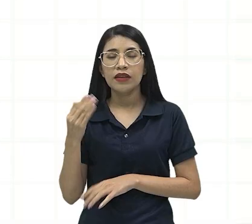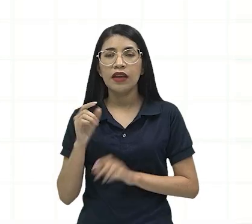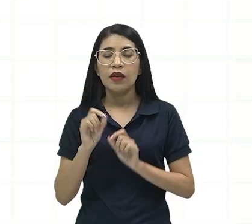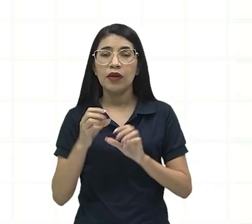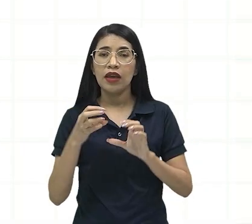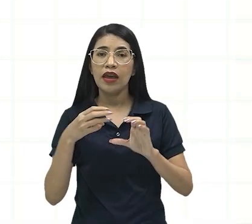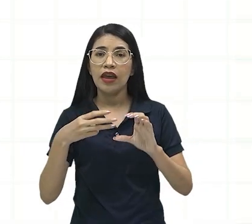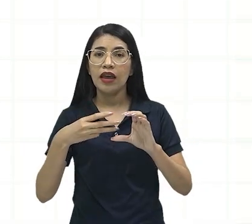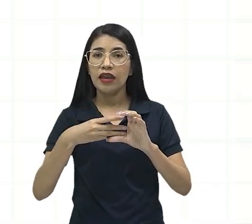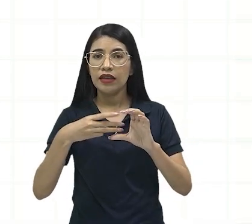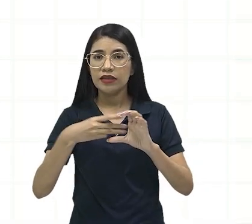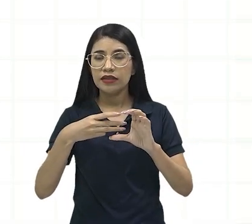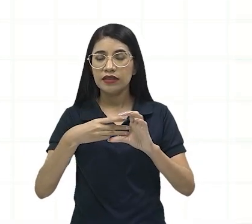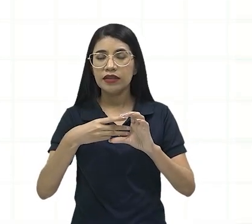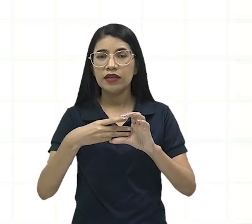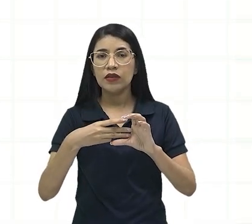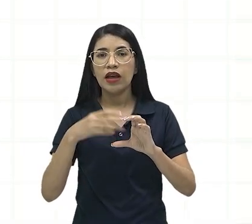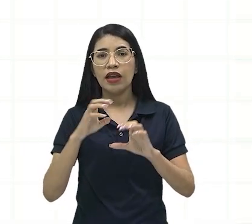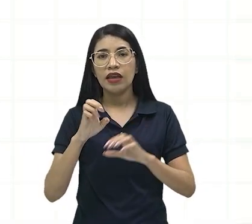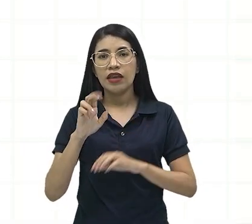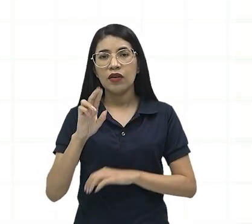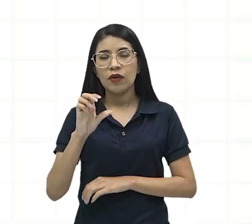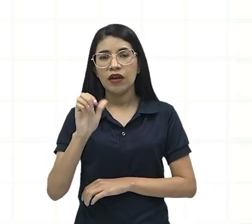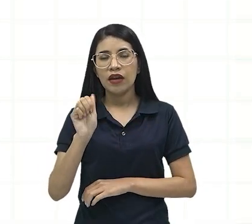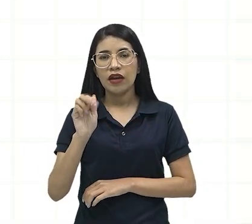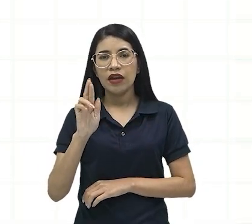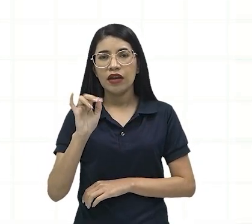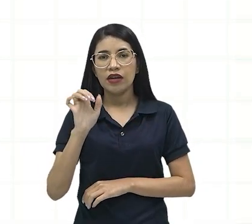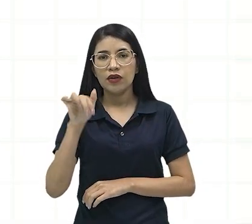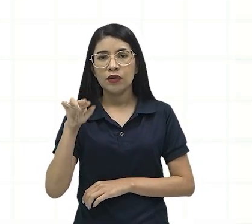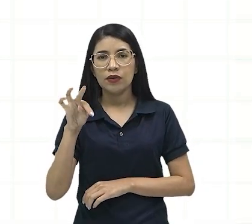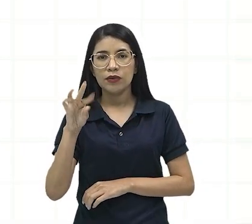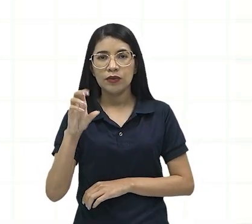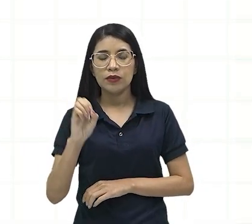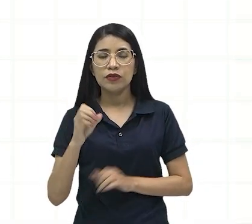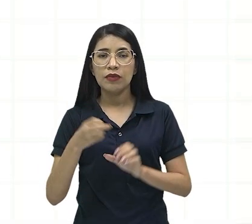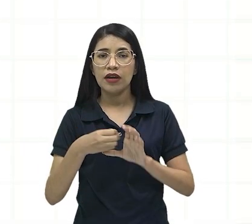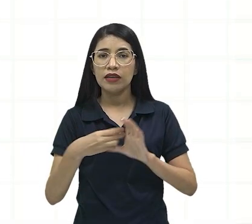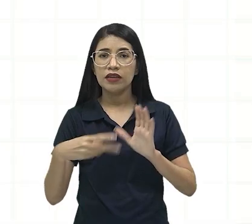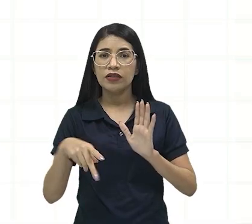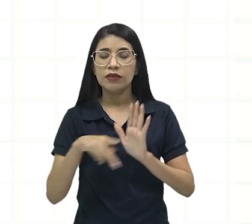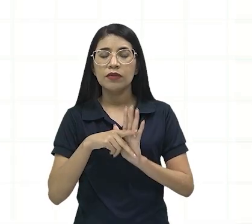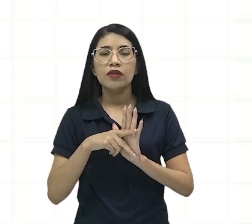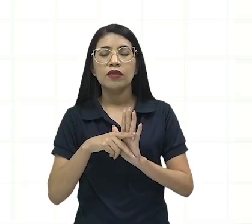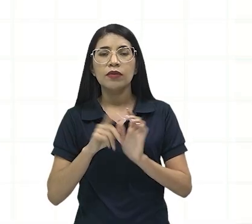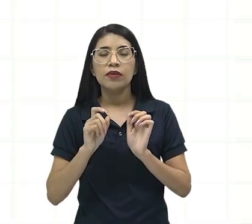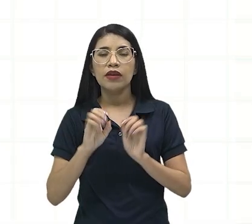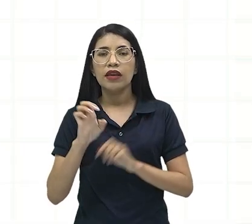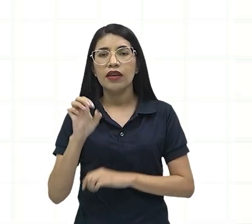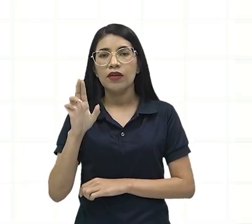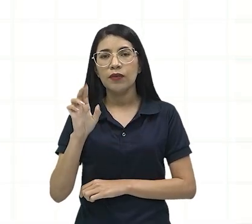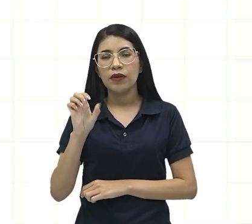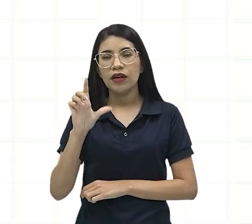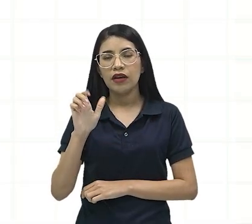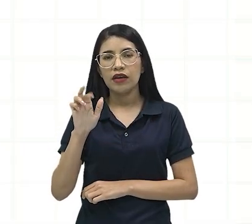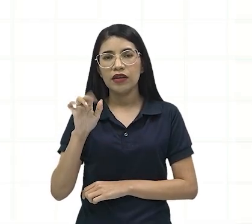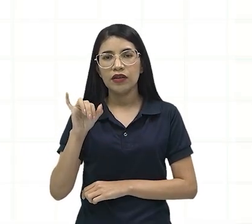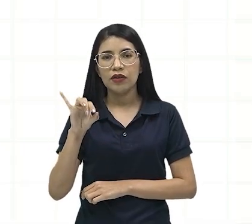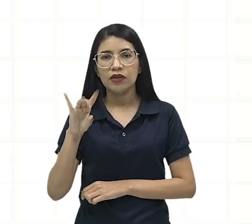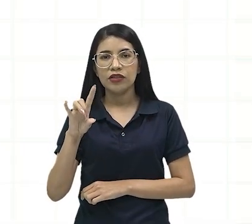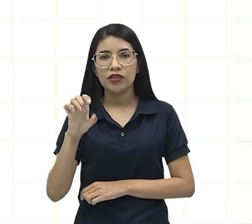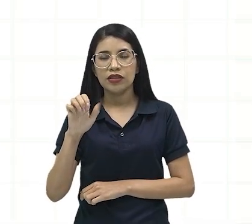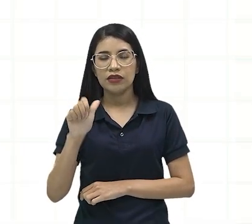da célula, ela é então denominada, é o que caracteriza as células